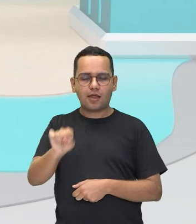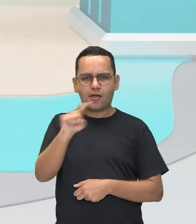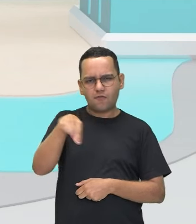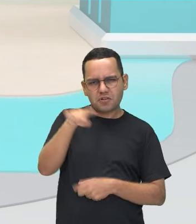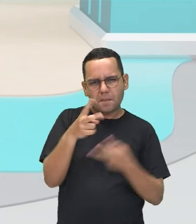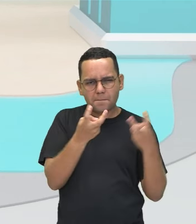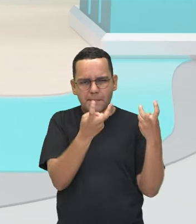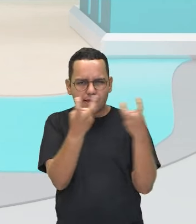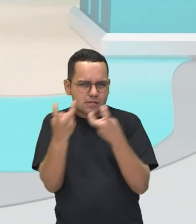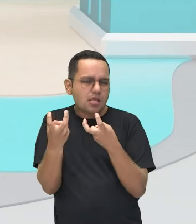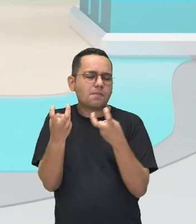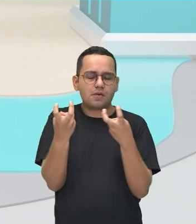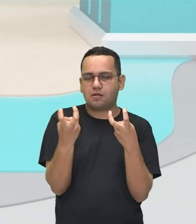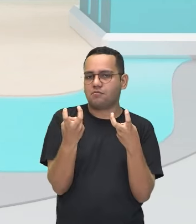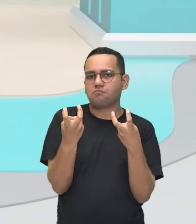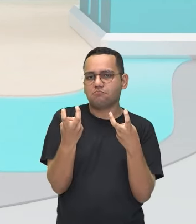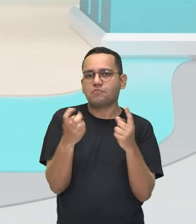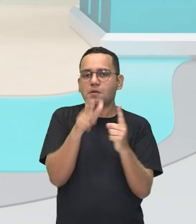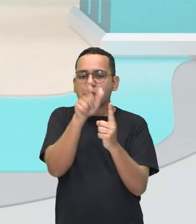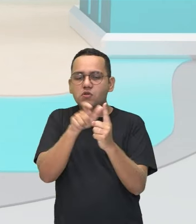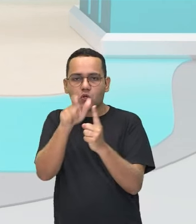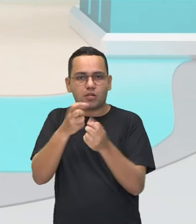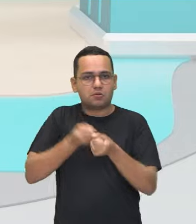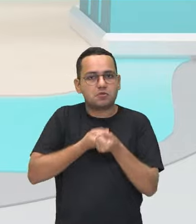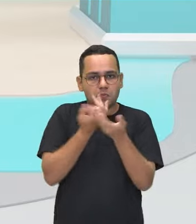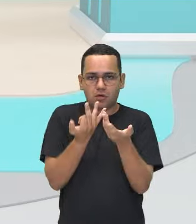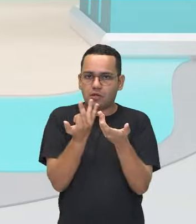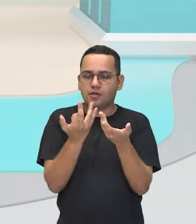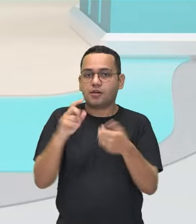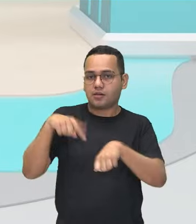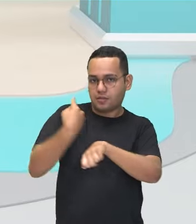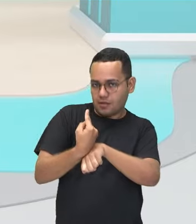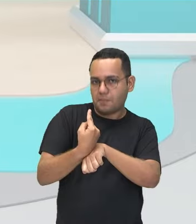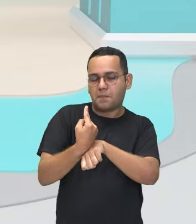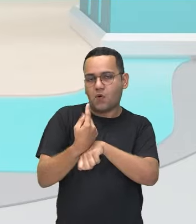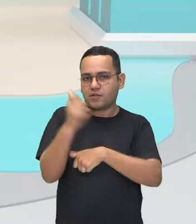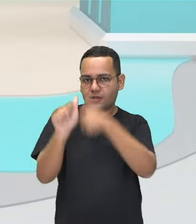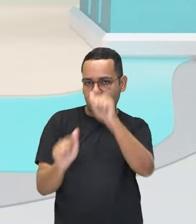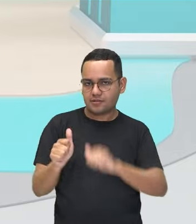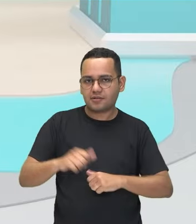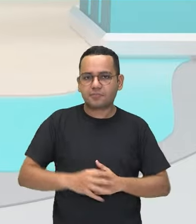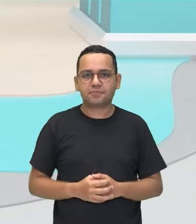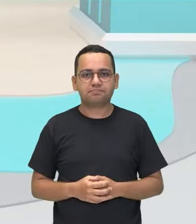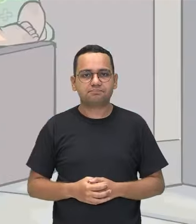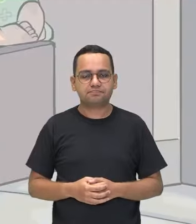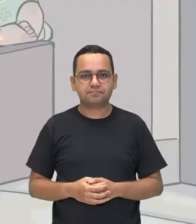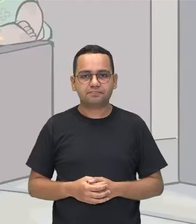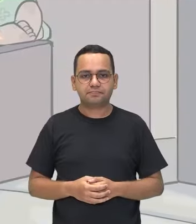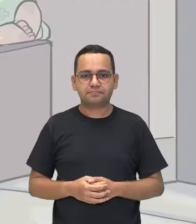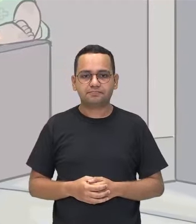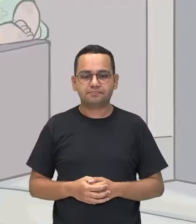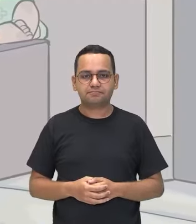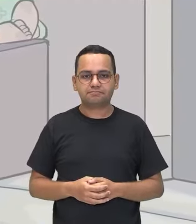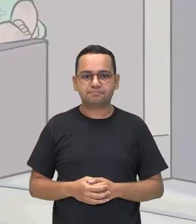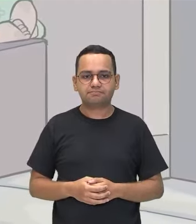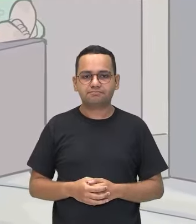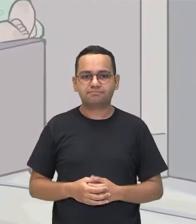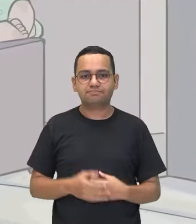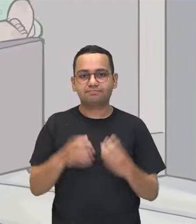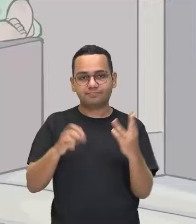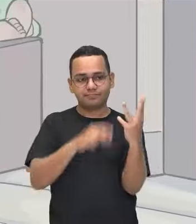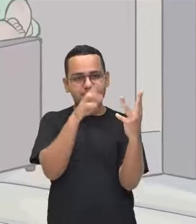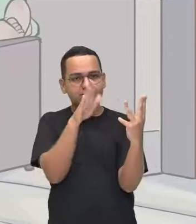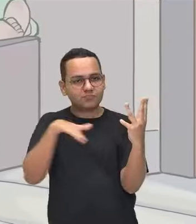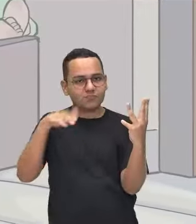dito, e depois eu retorno com vocês para fazermos a nossa explicação. Vamos lá. As